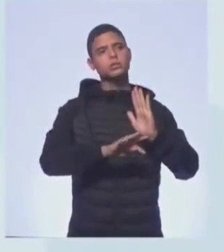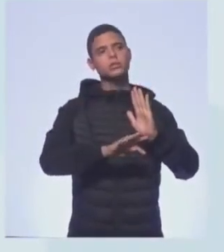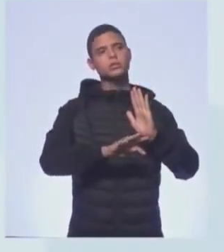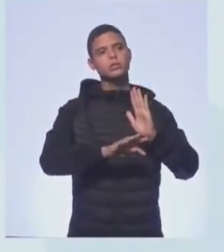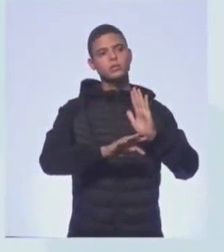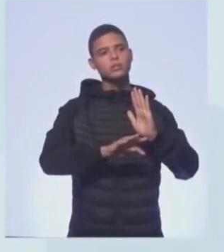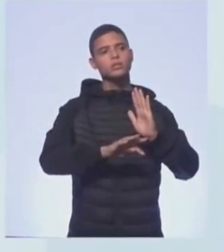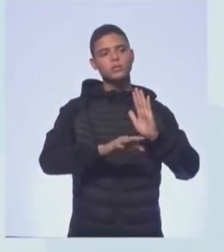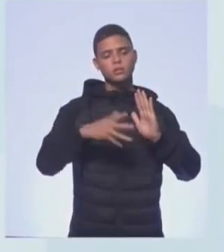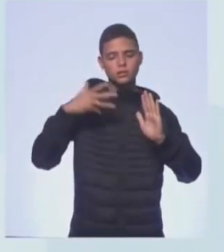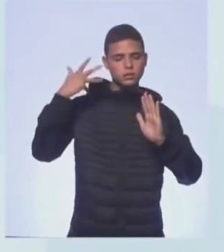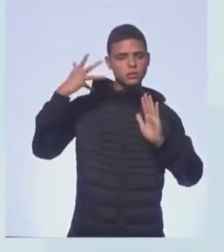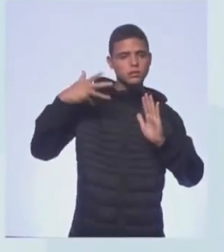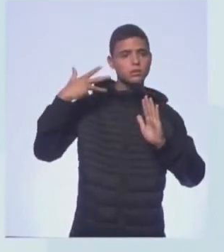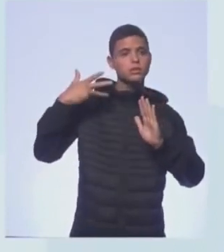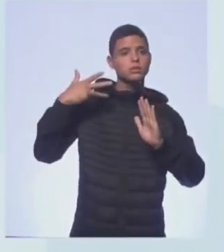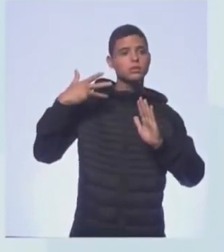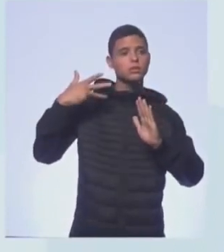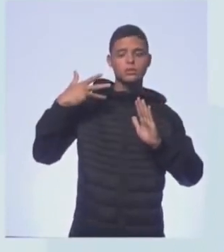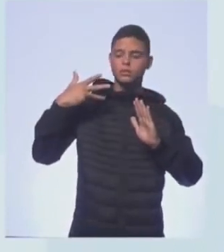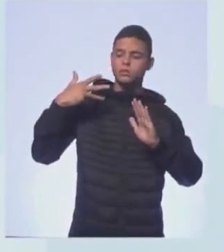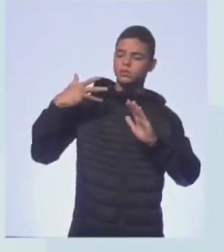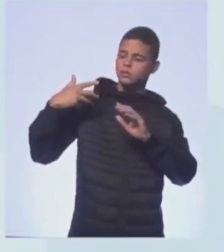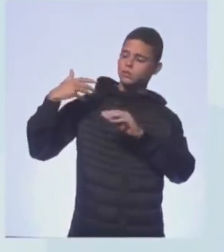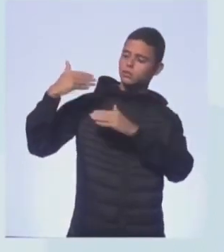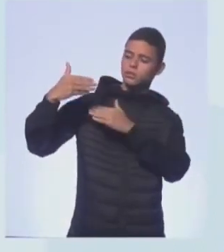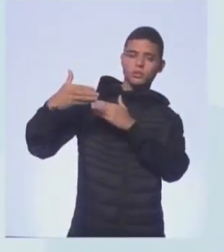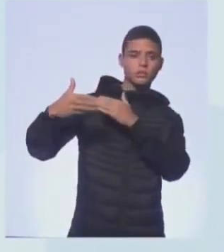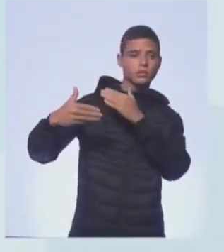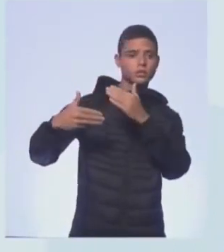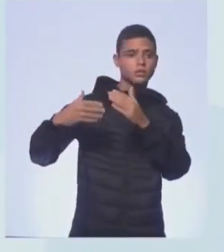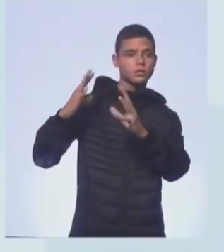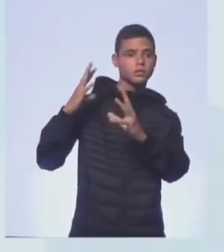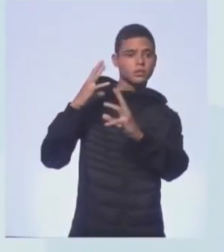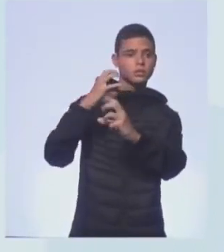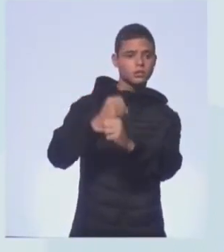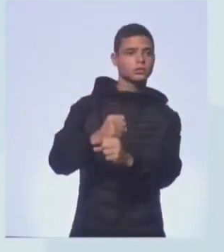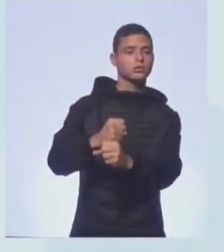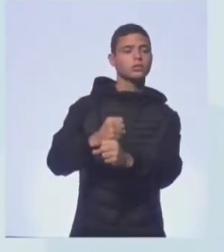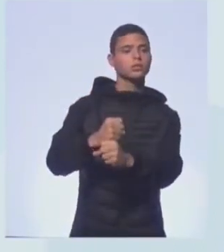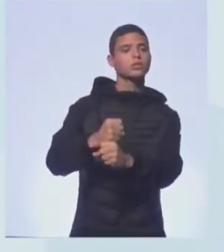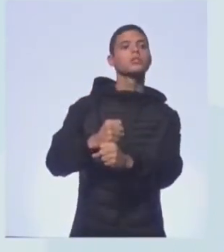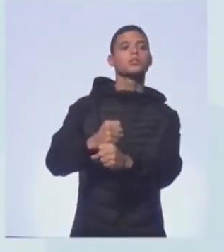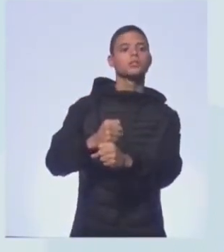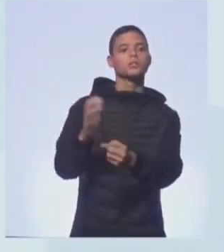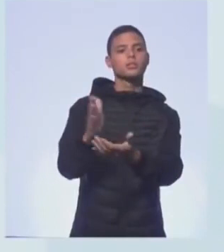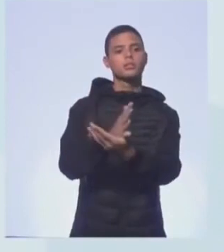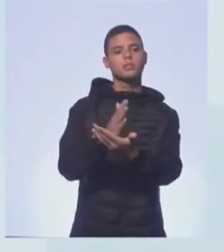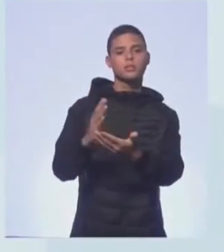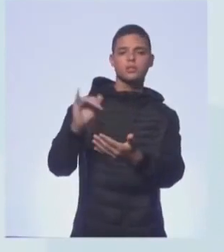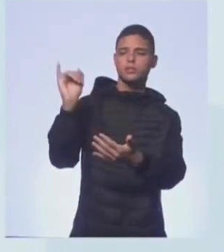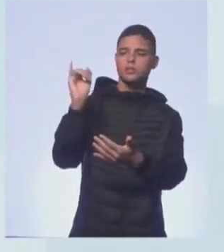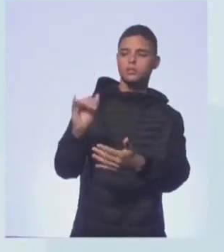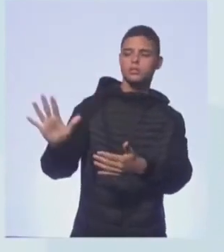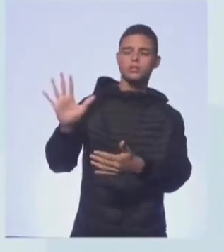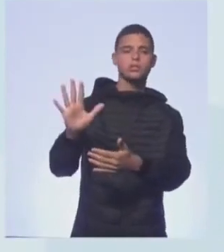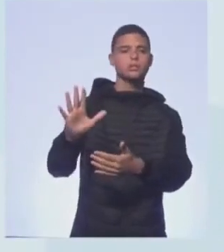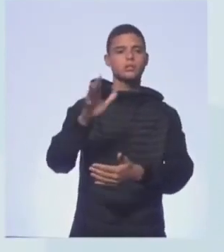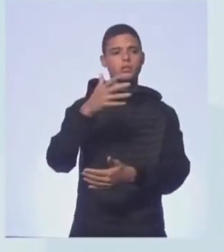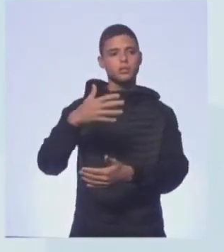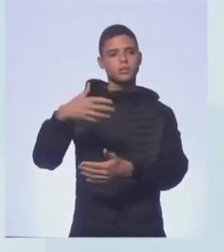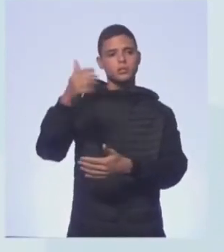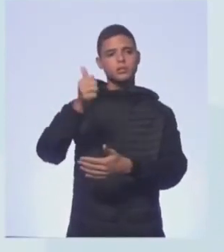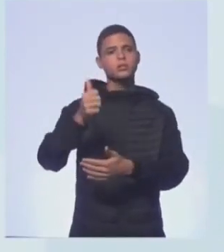texto discursivo, só que sintetiza ele, né, resume e acaba usando outros elementos não verbais aí para poder